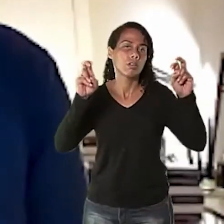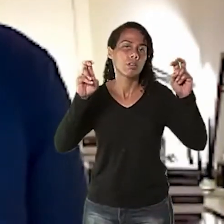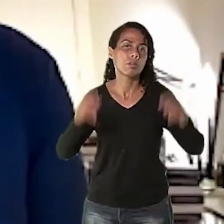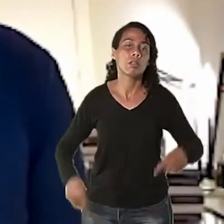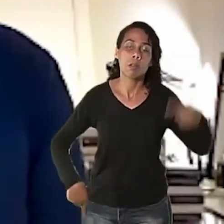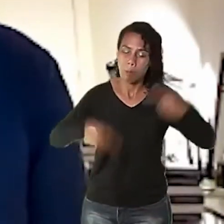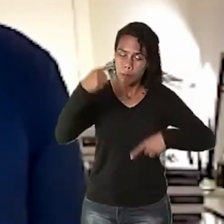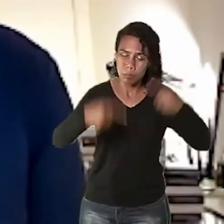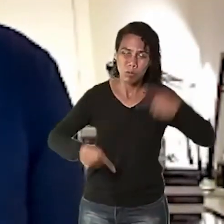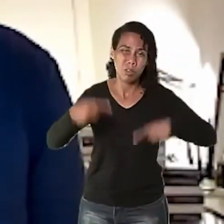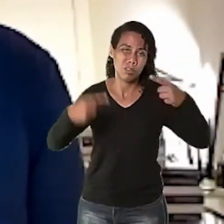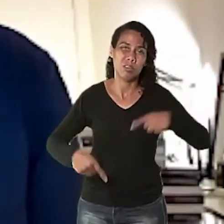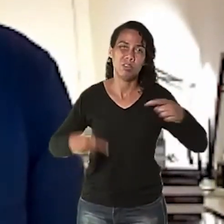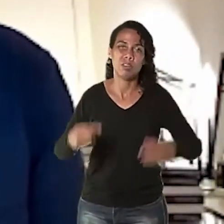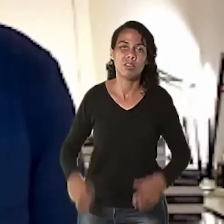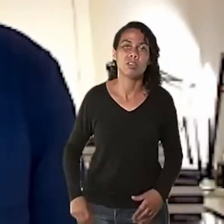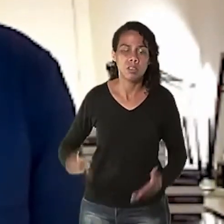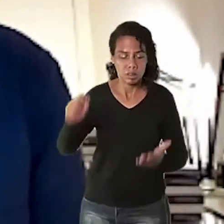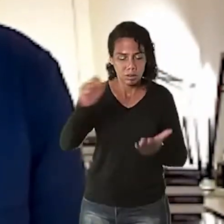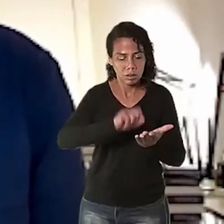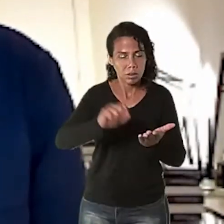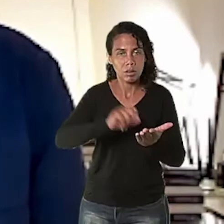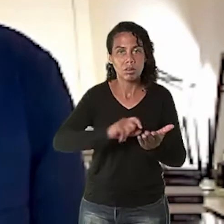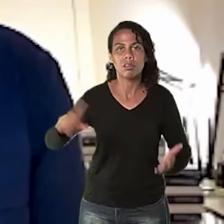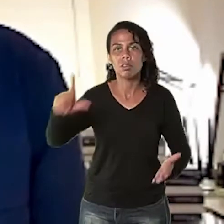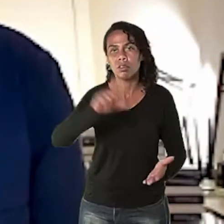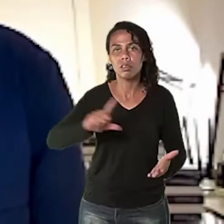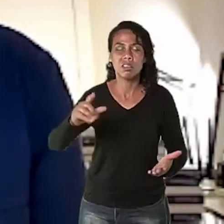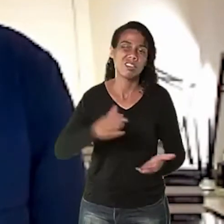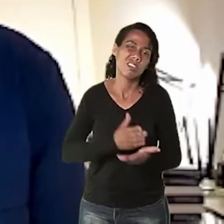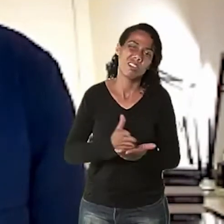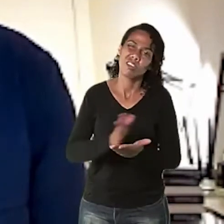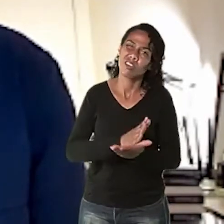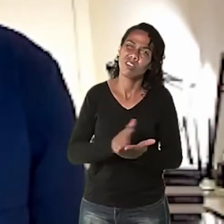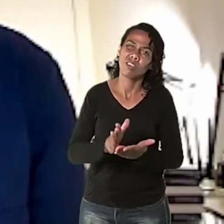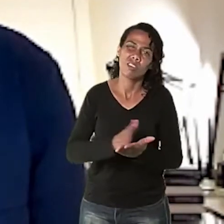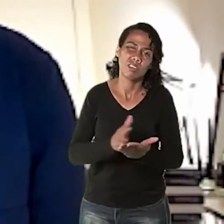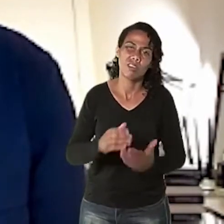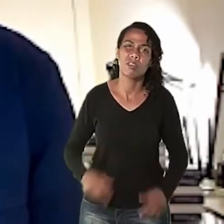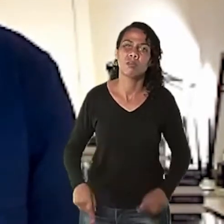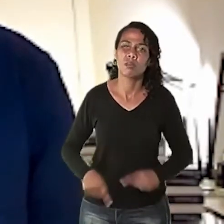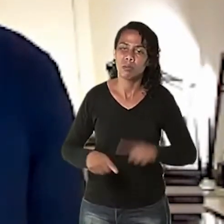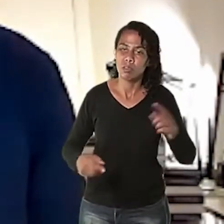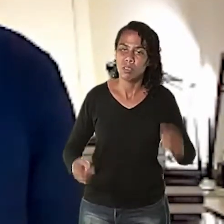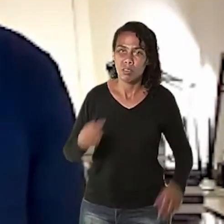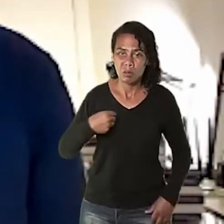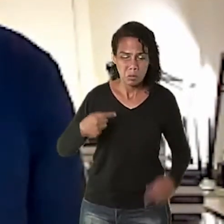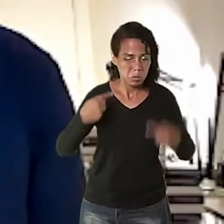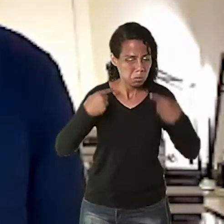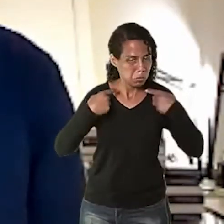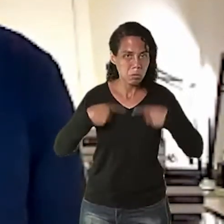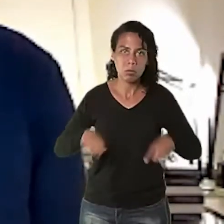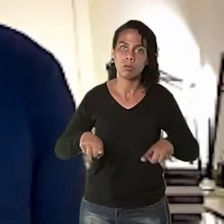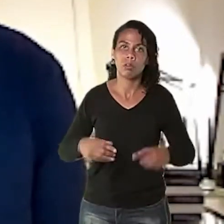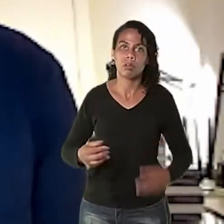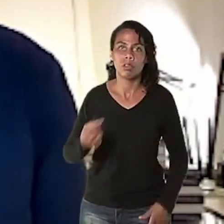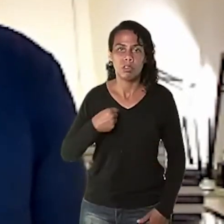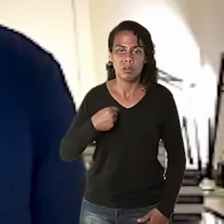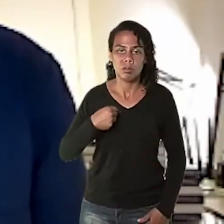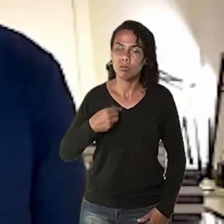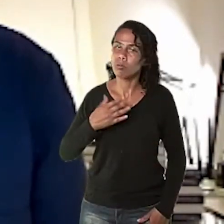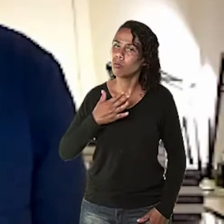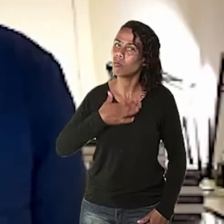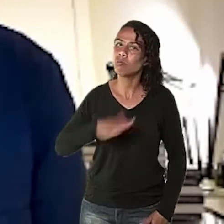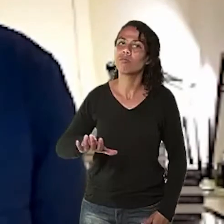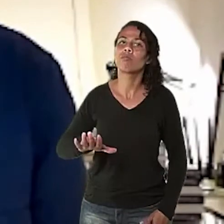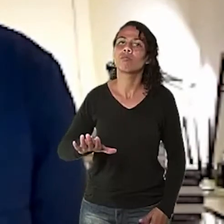chatos e a política volte a ser um assunto, não que você acompanha como uma novela, um filme de terror, mas que você lê no